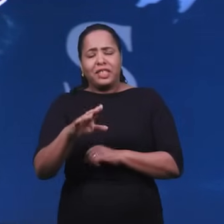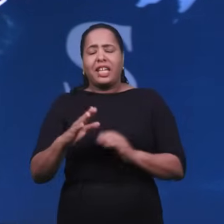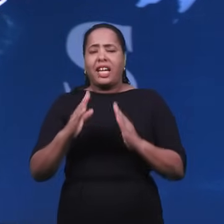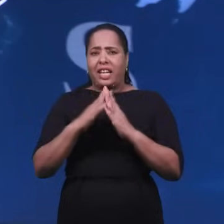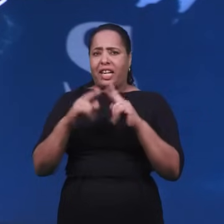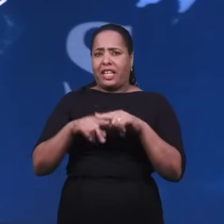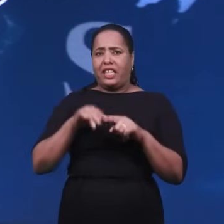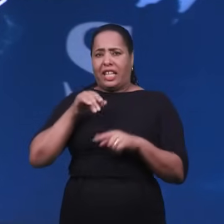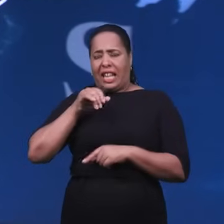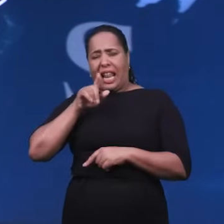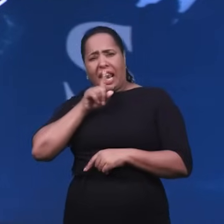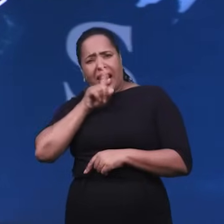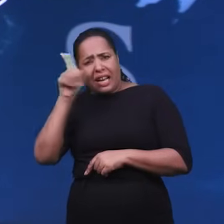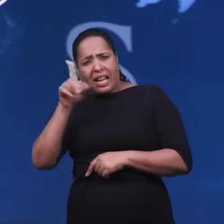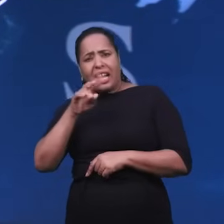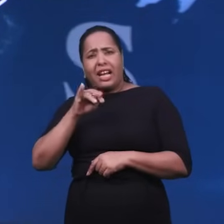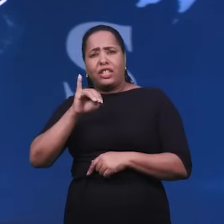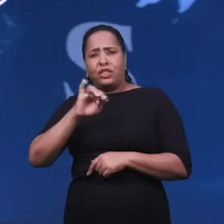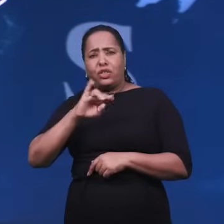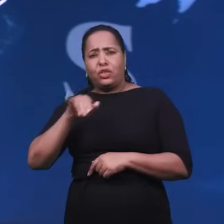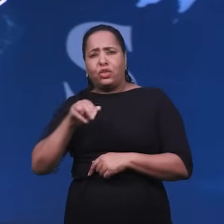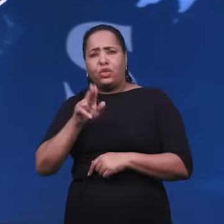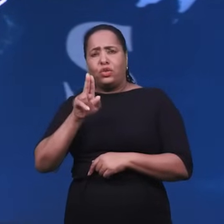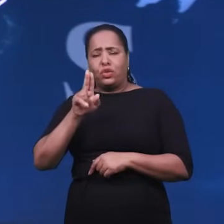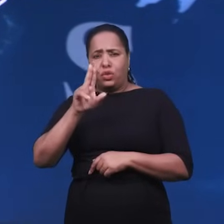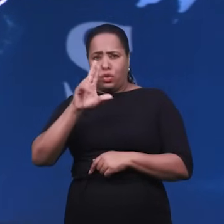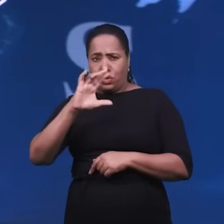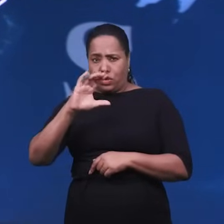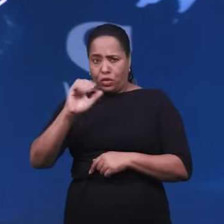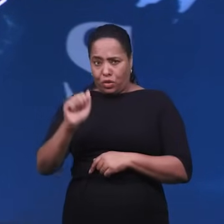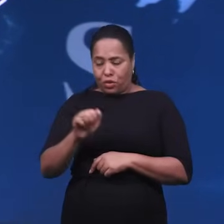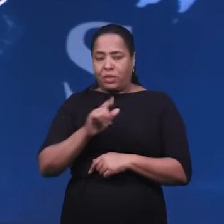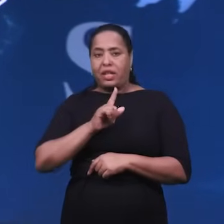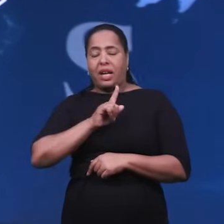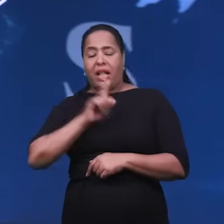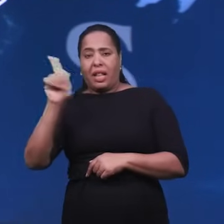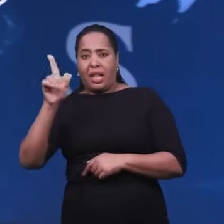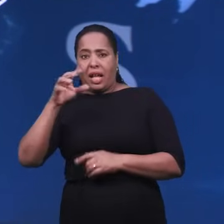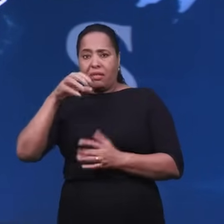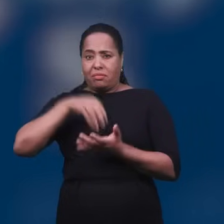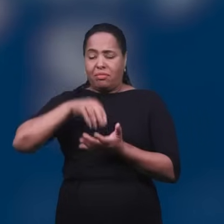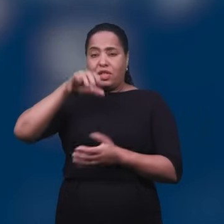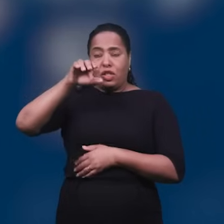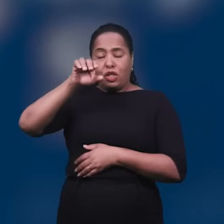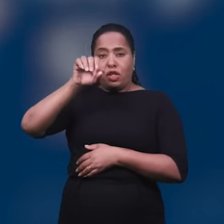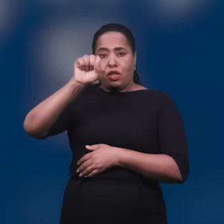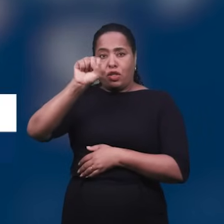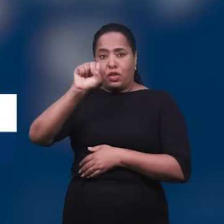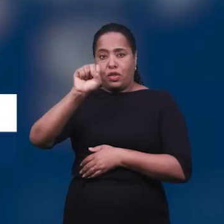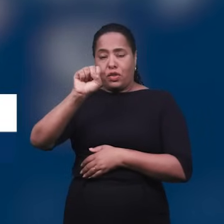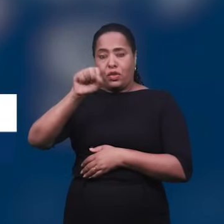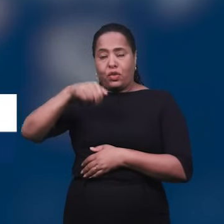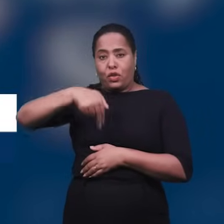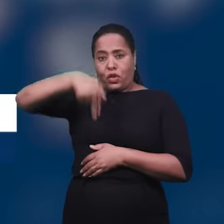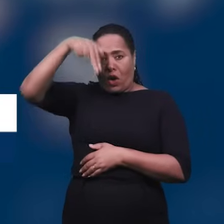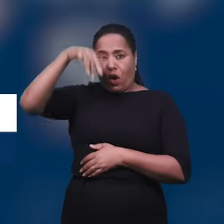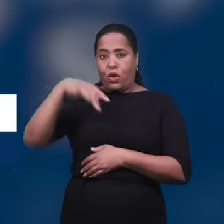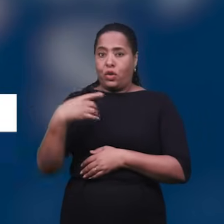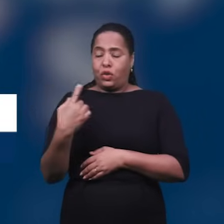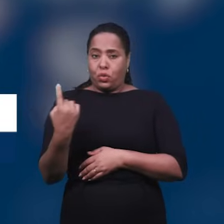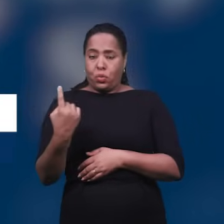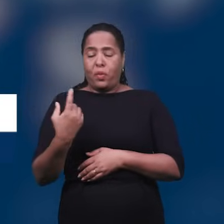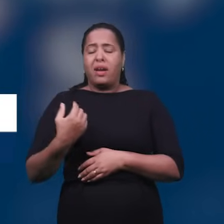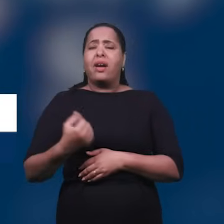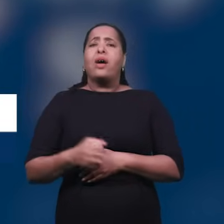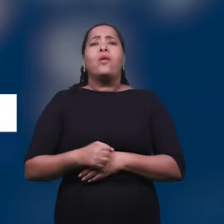da Tijuca, a igreja mais antiga ali da região do Centro-Norte, você vai conferir agora, Centro-Norte 1, está completando os